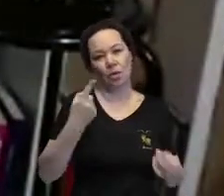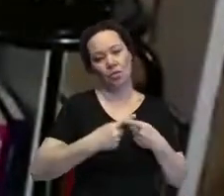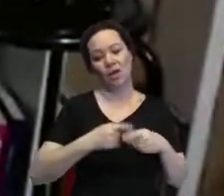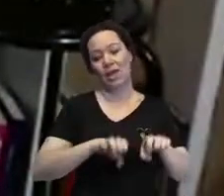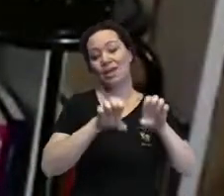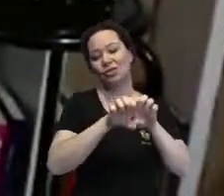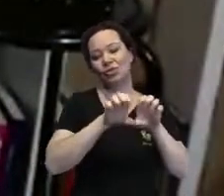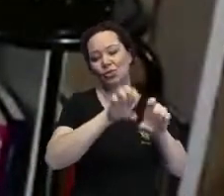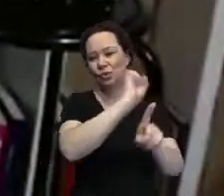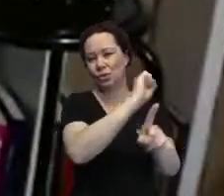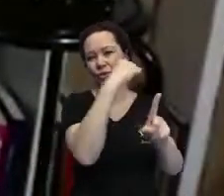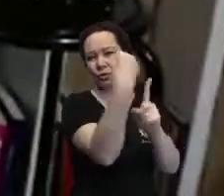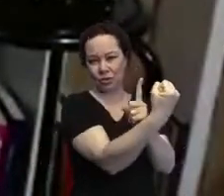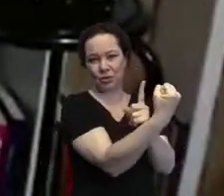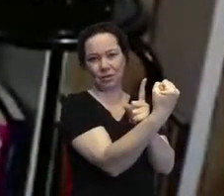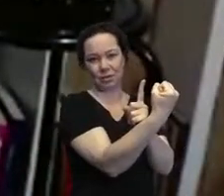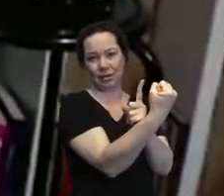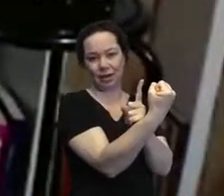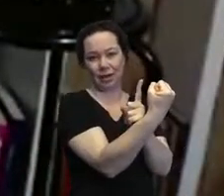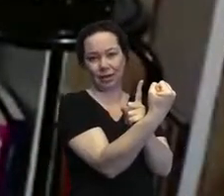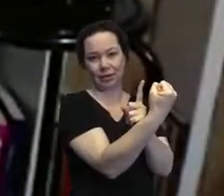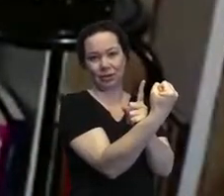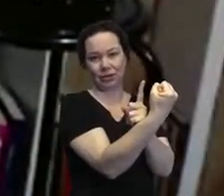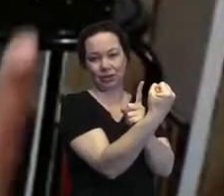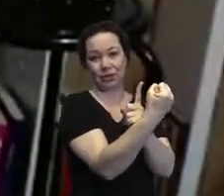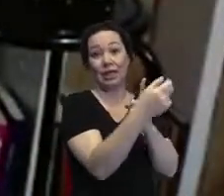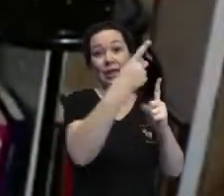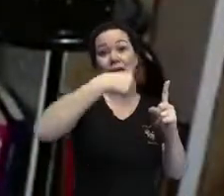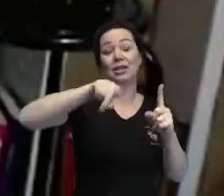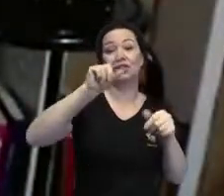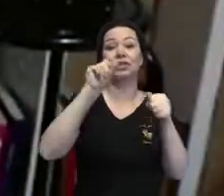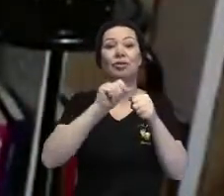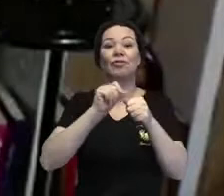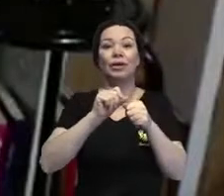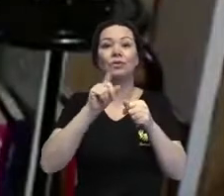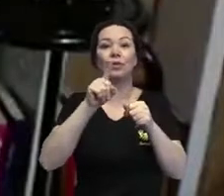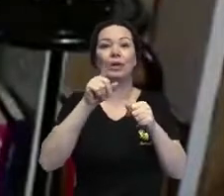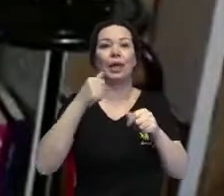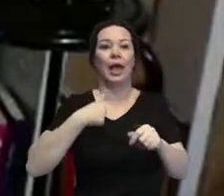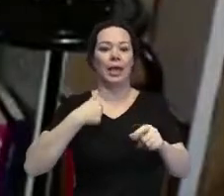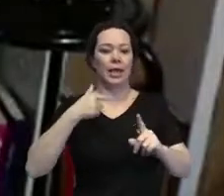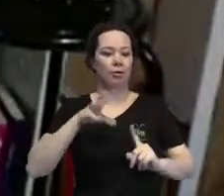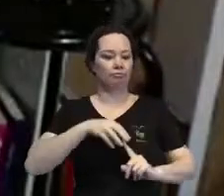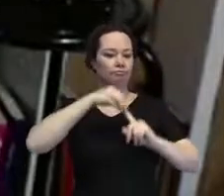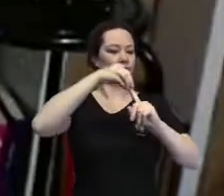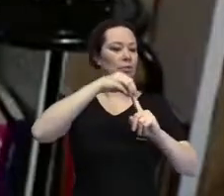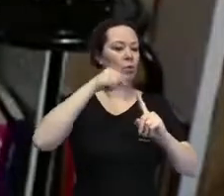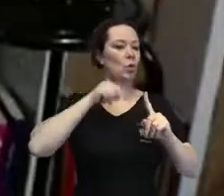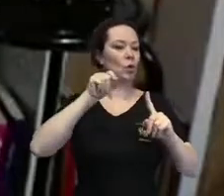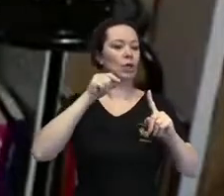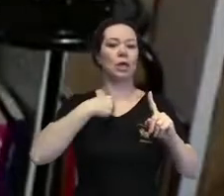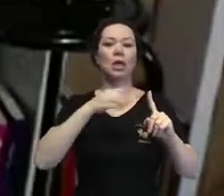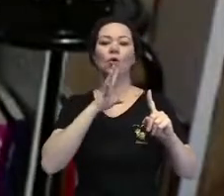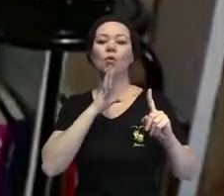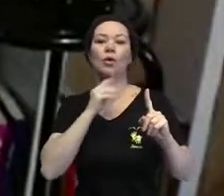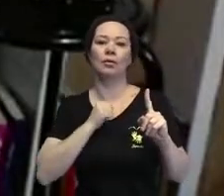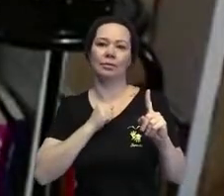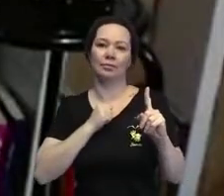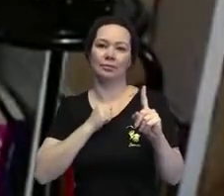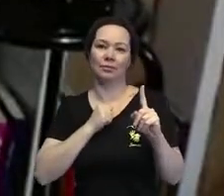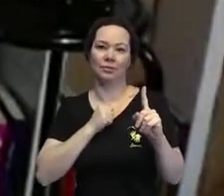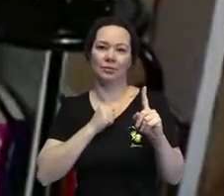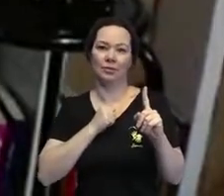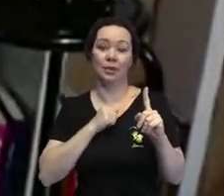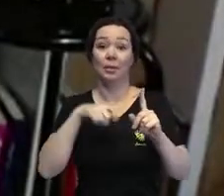social egóica, que nós priorizemos o nosso ambiente. Que o ônibus ele seja